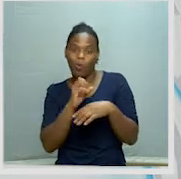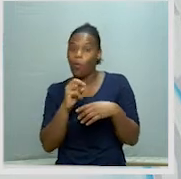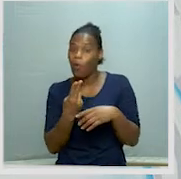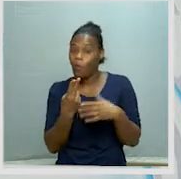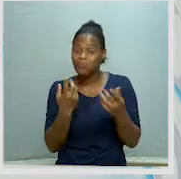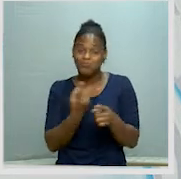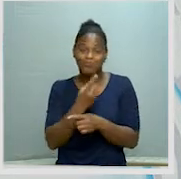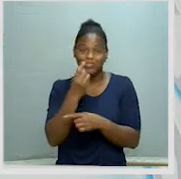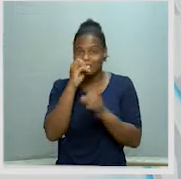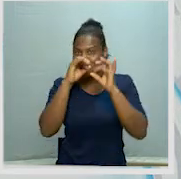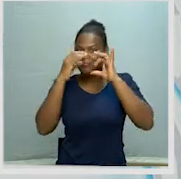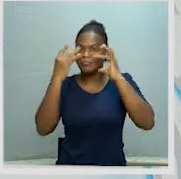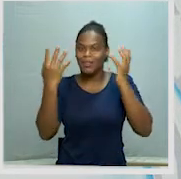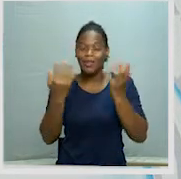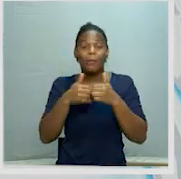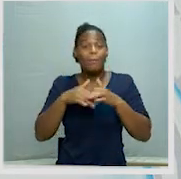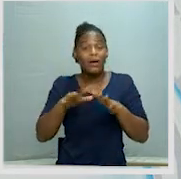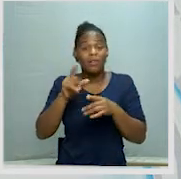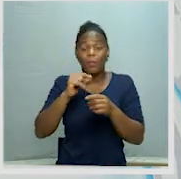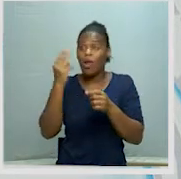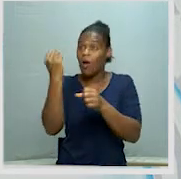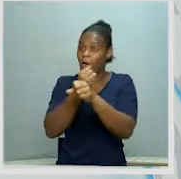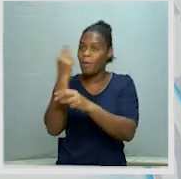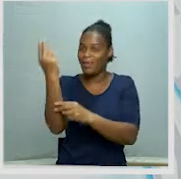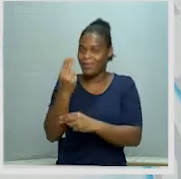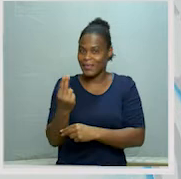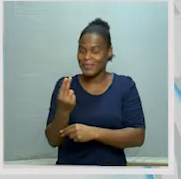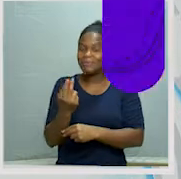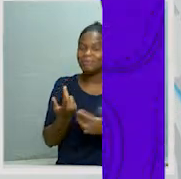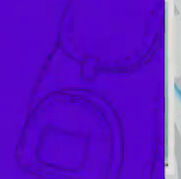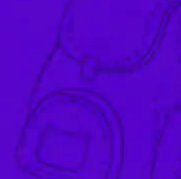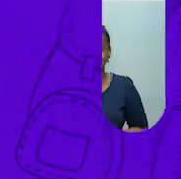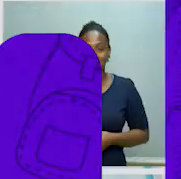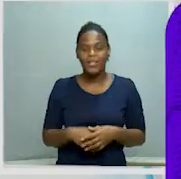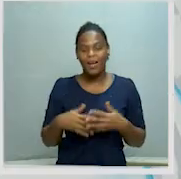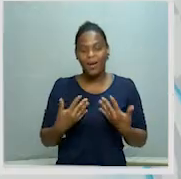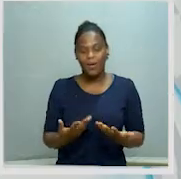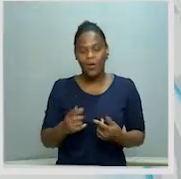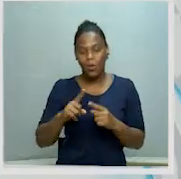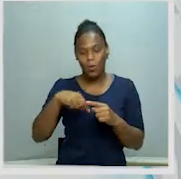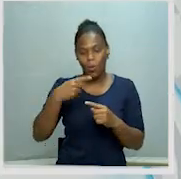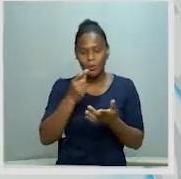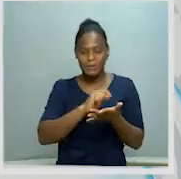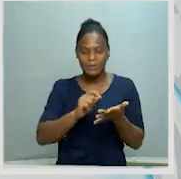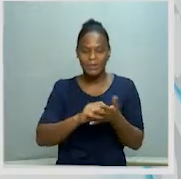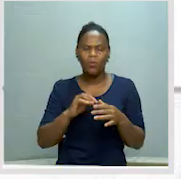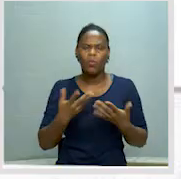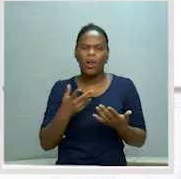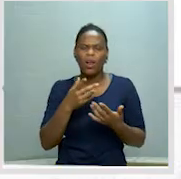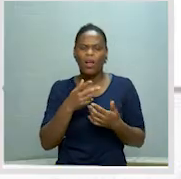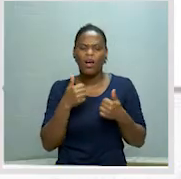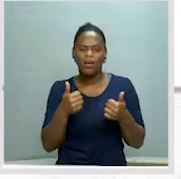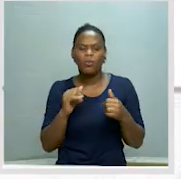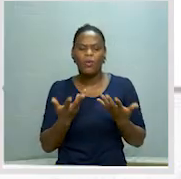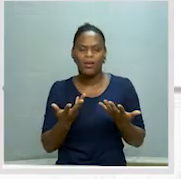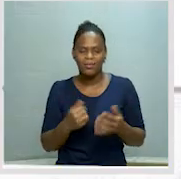dos seres ou de coisas da natureza, mas também à obra de arte. Vamos a outro. Qual